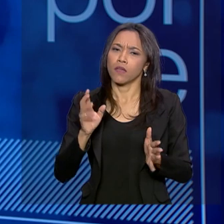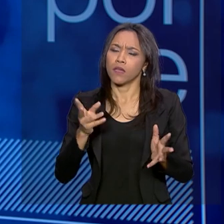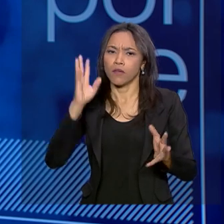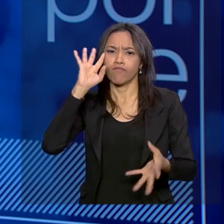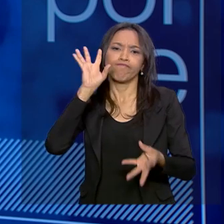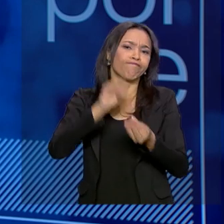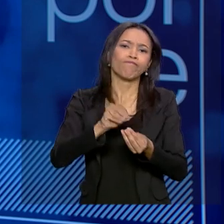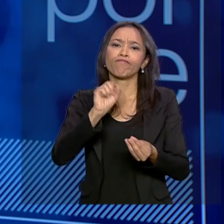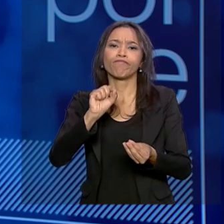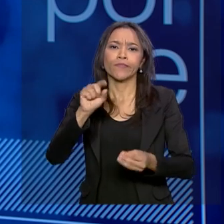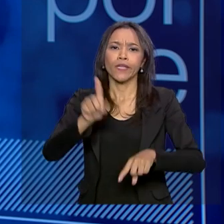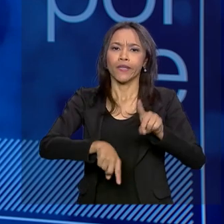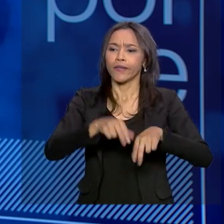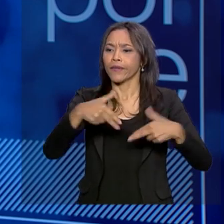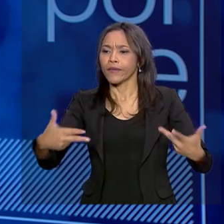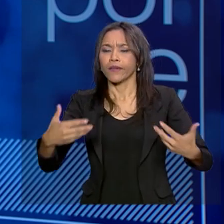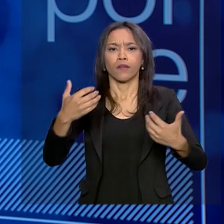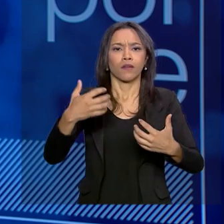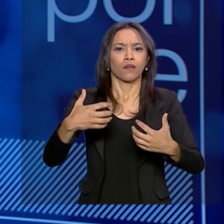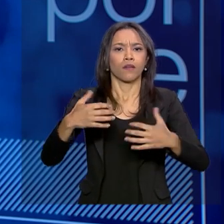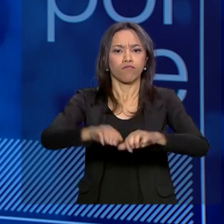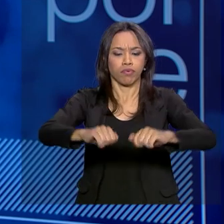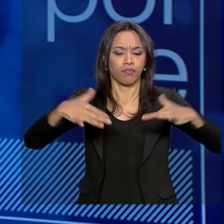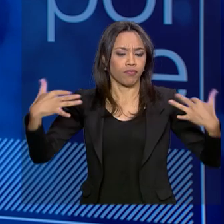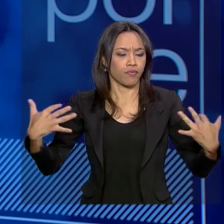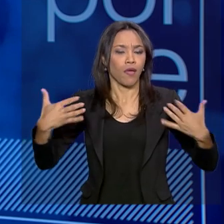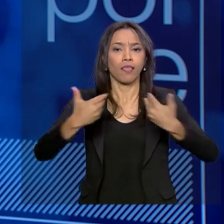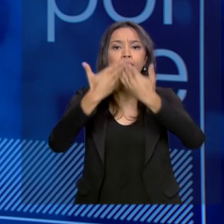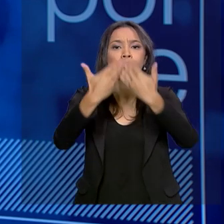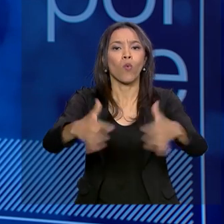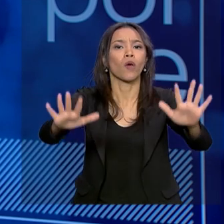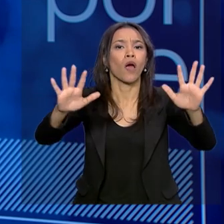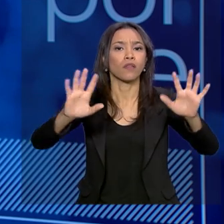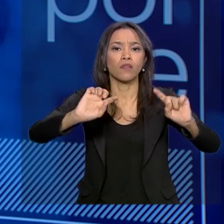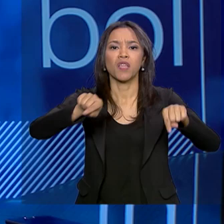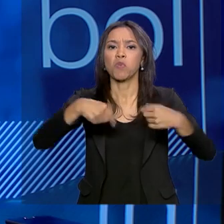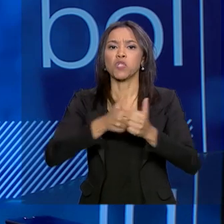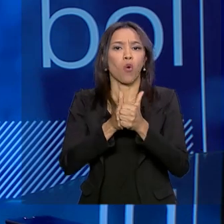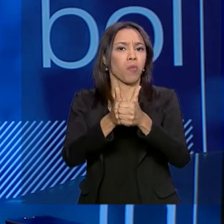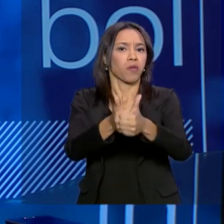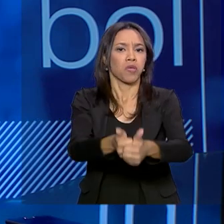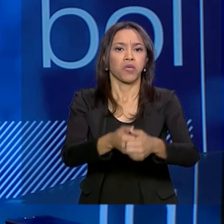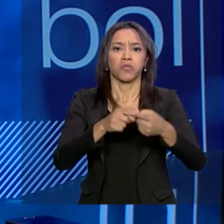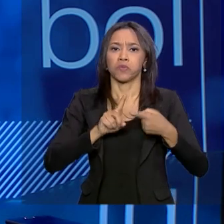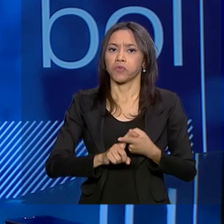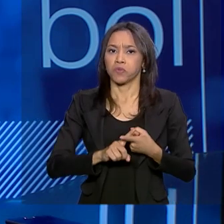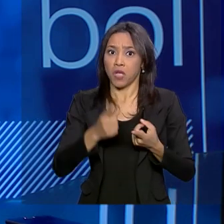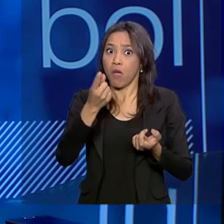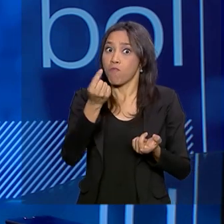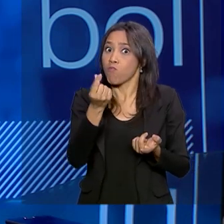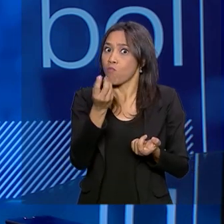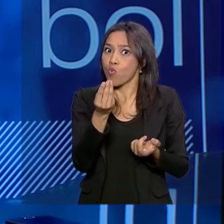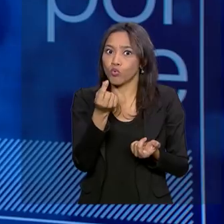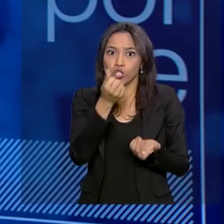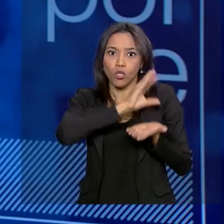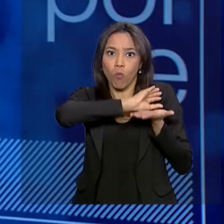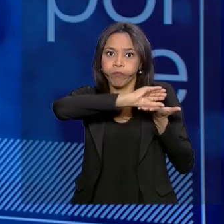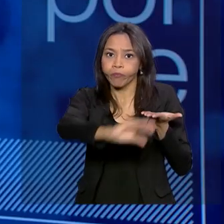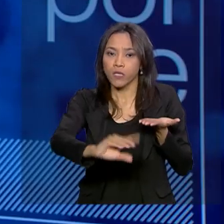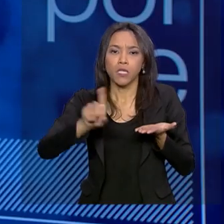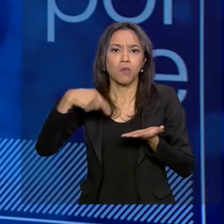são construídos, são inaugurados, e não há um acompanhamento. O investimento é altíssimo. Exatamente. E não há